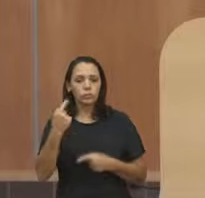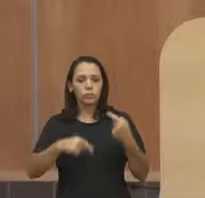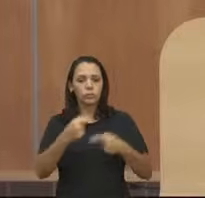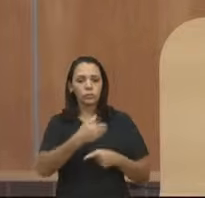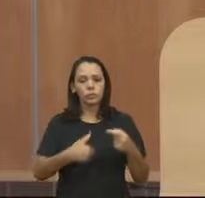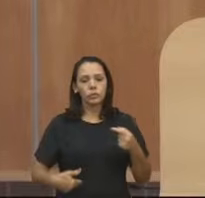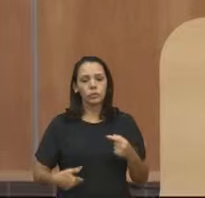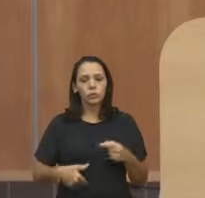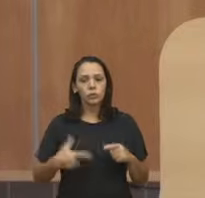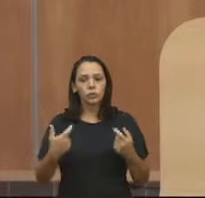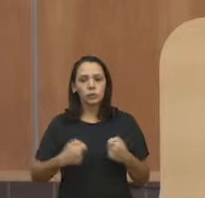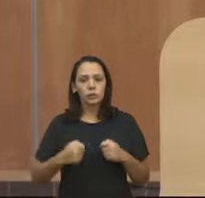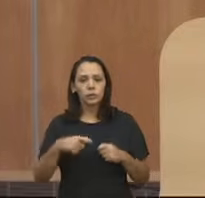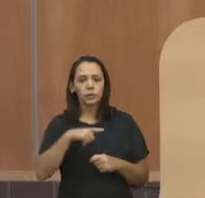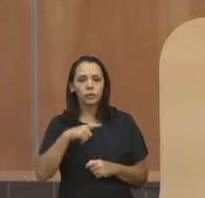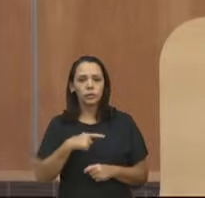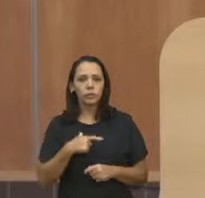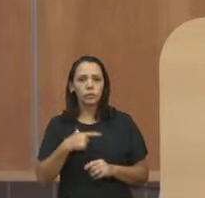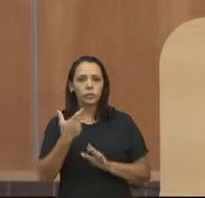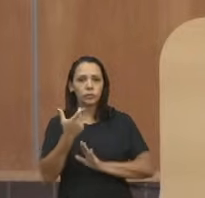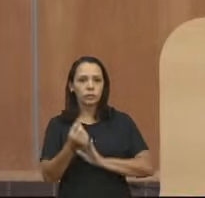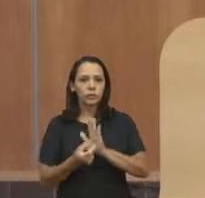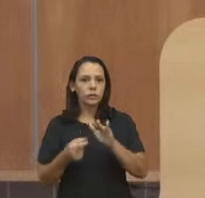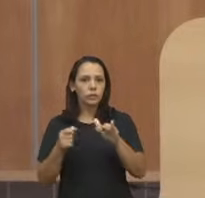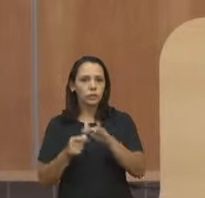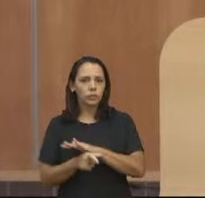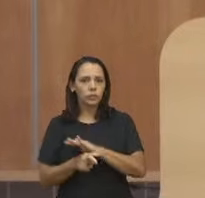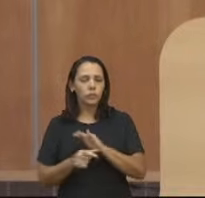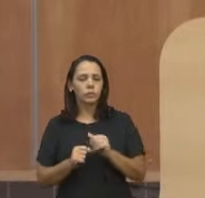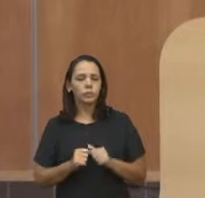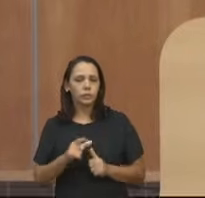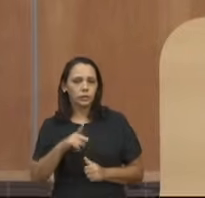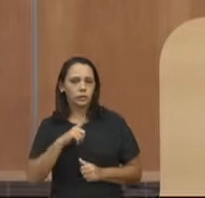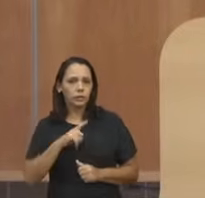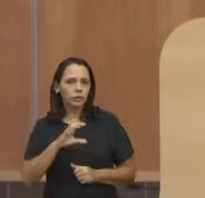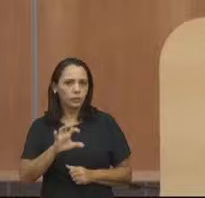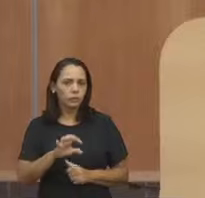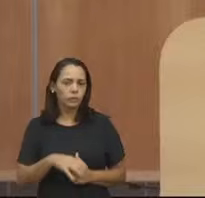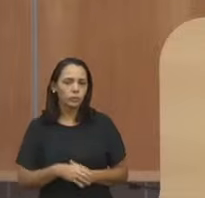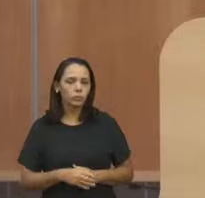não se faz sem financiamento, e isso é financiamento, isso é orçamento.